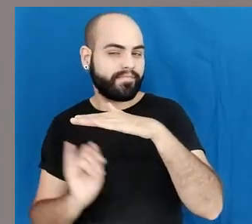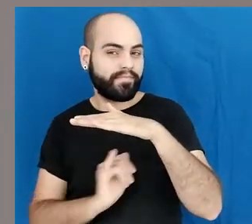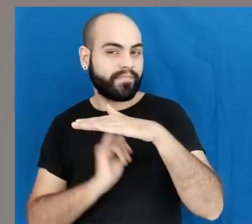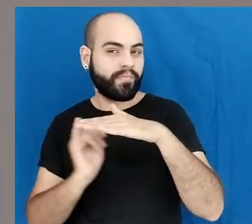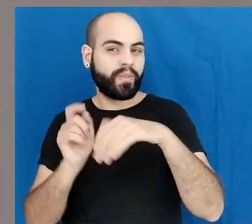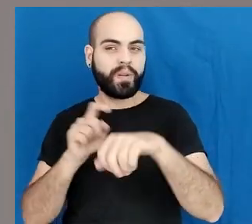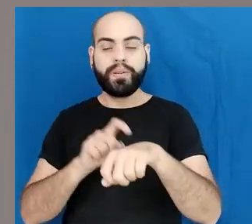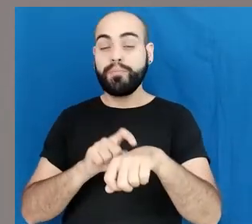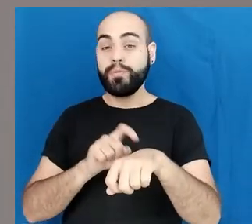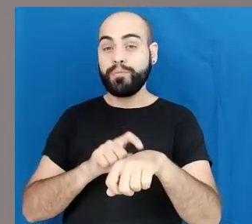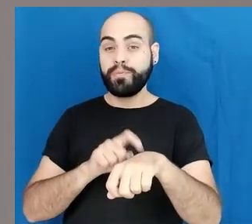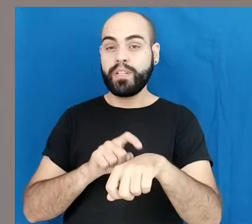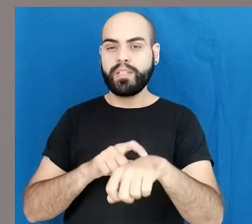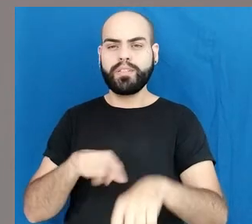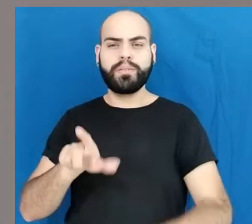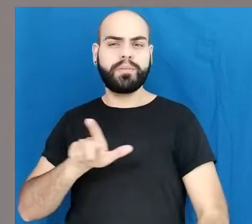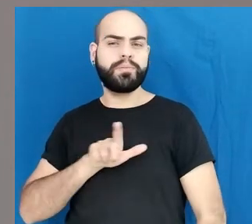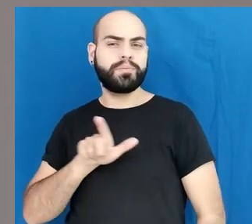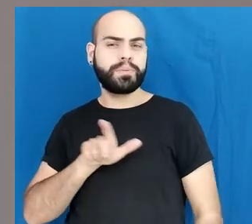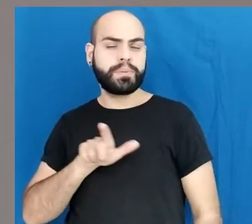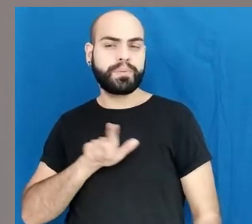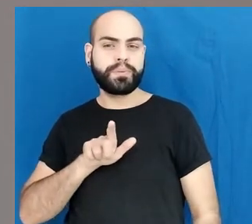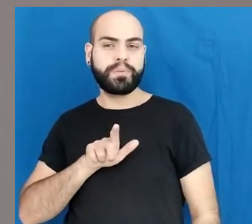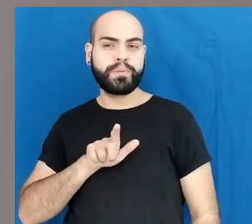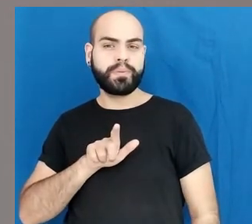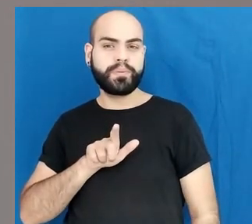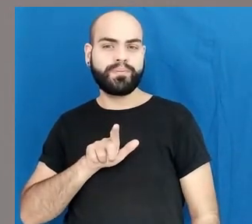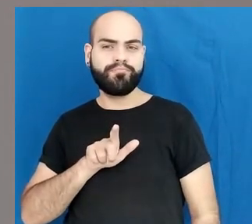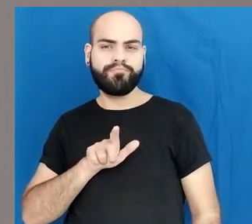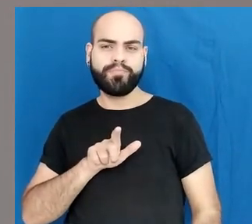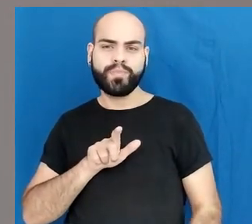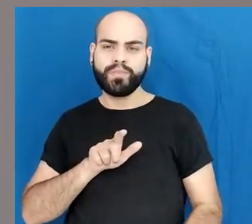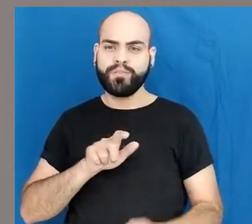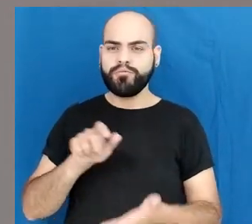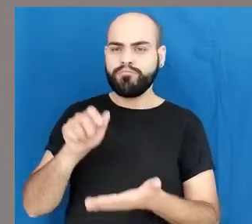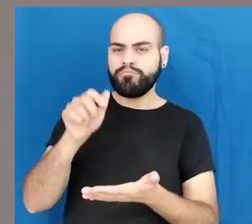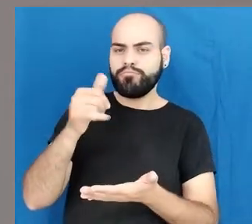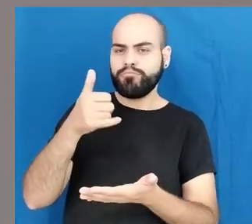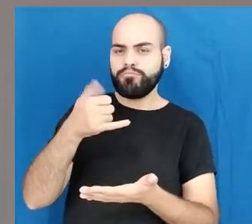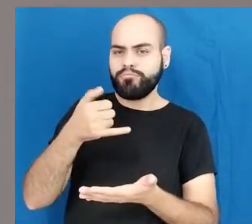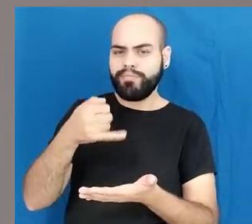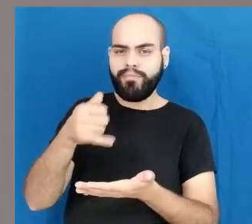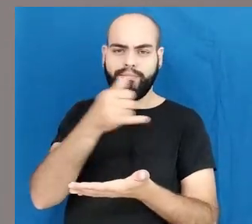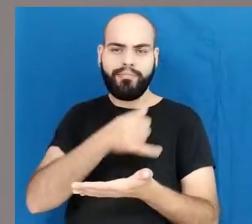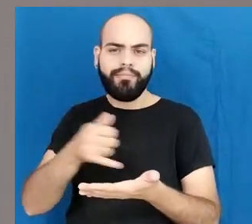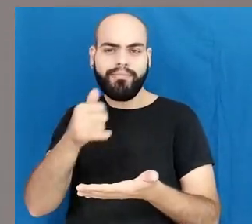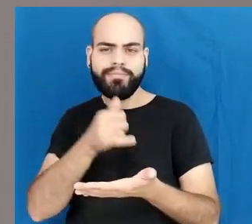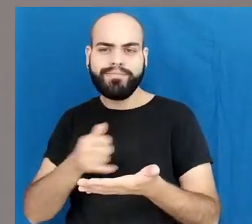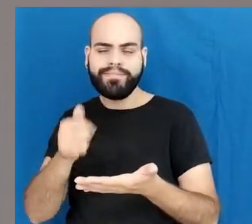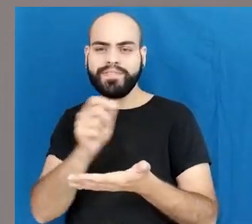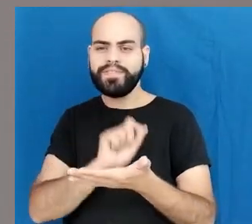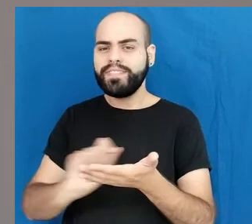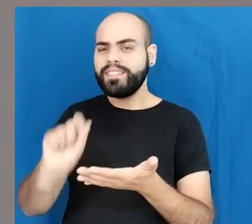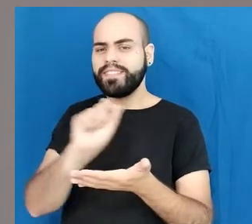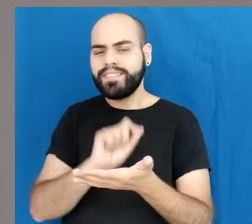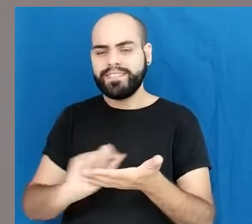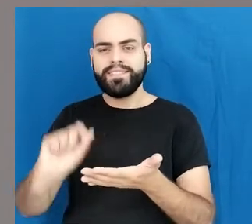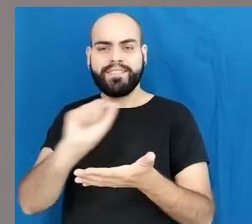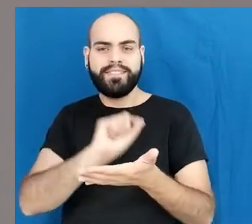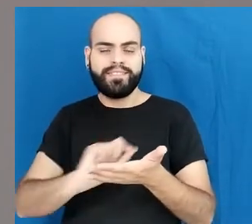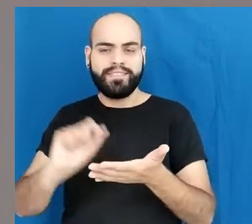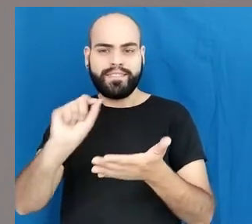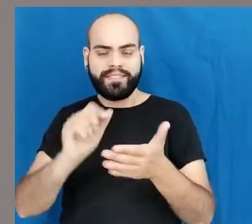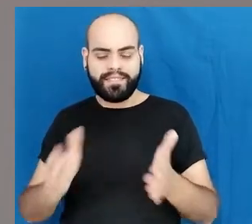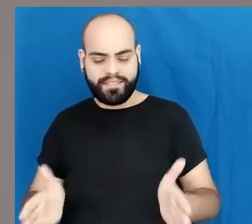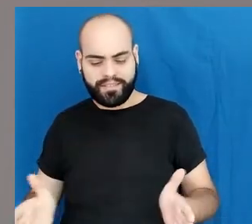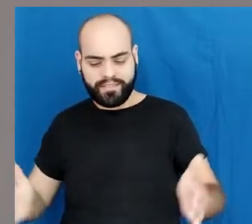muito informal. Naquele momento, ele tinha talvez um hidrocor, um pincel atômico à sua